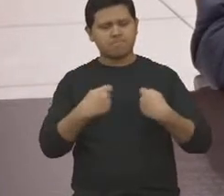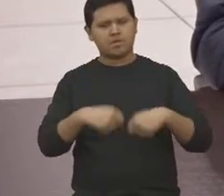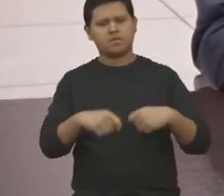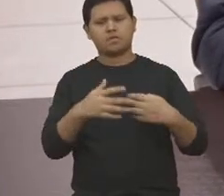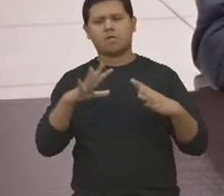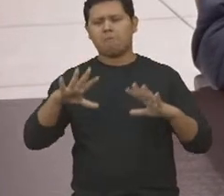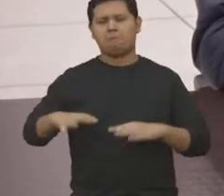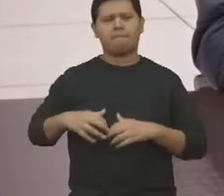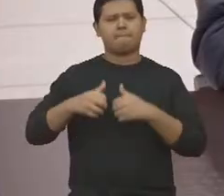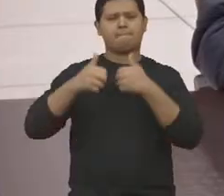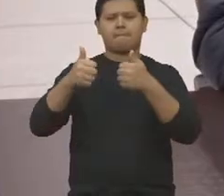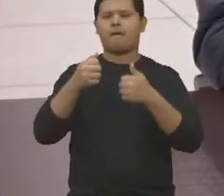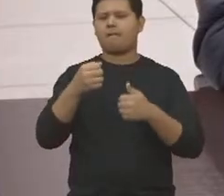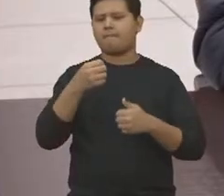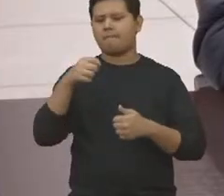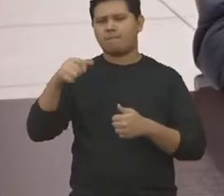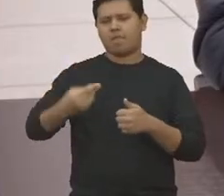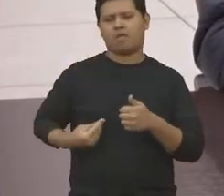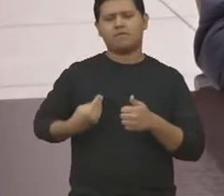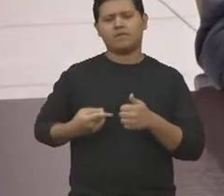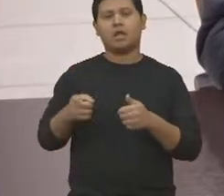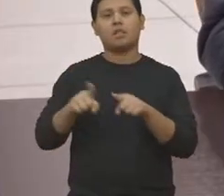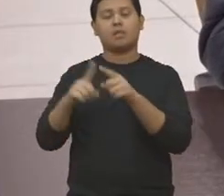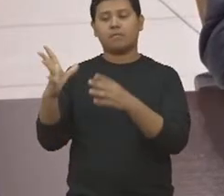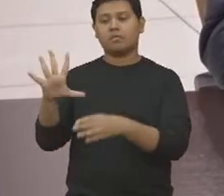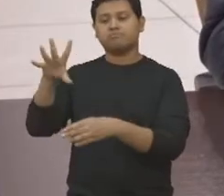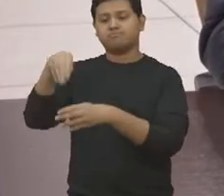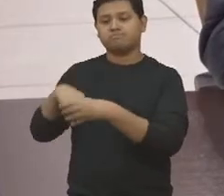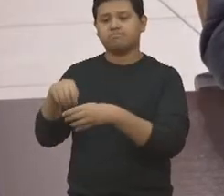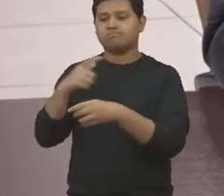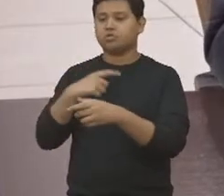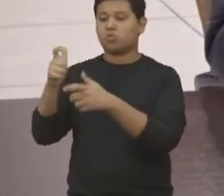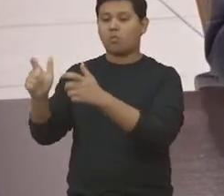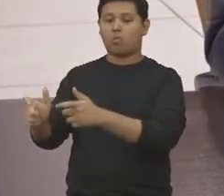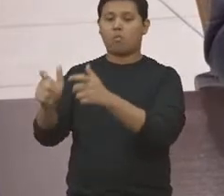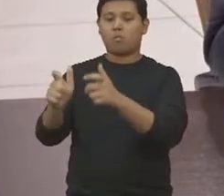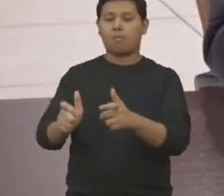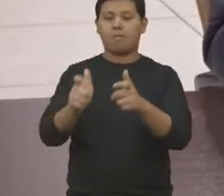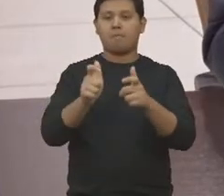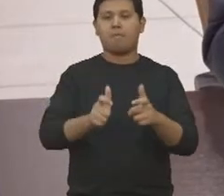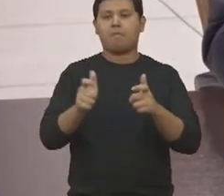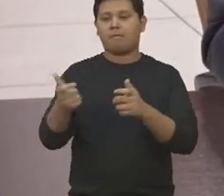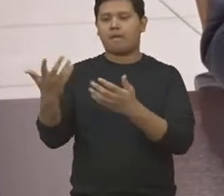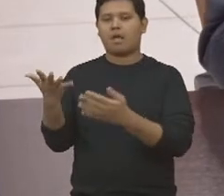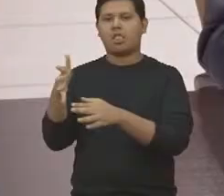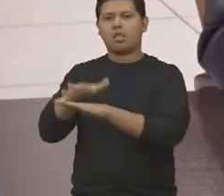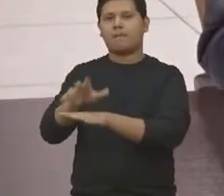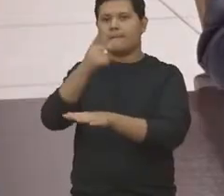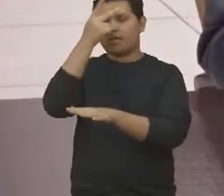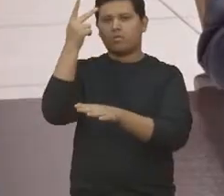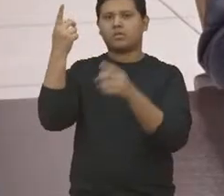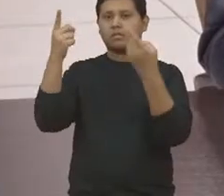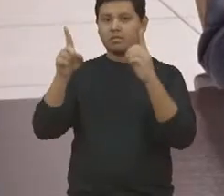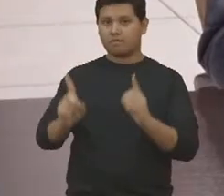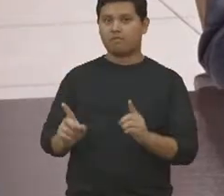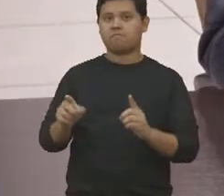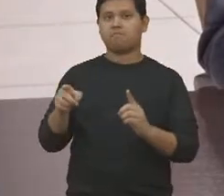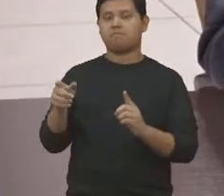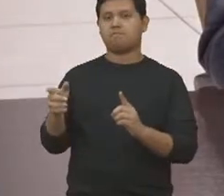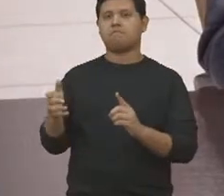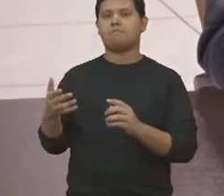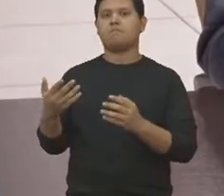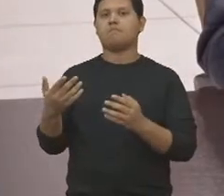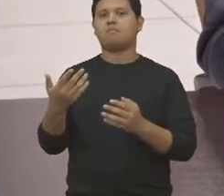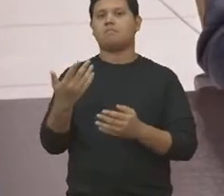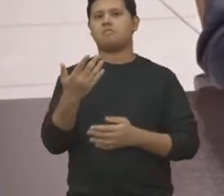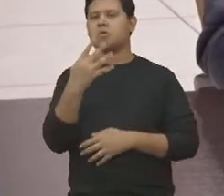nessa fase da vida. E a implantação de unidades de residência inclusiva para pessoas com deficiência, coisa